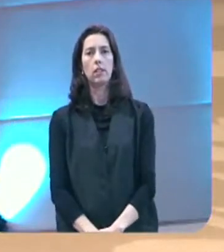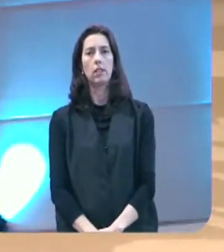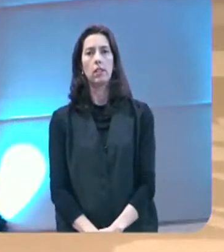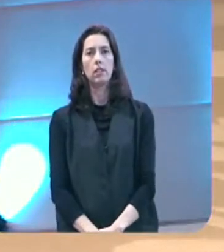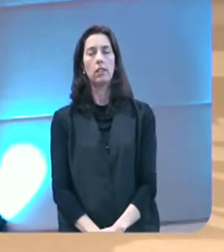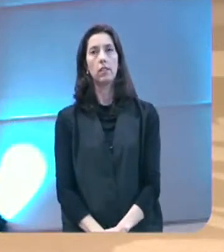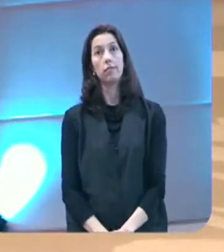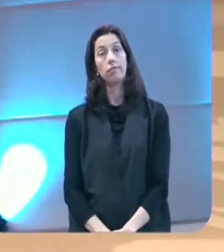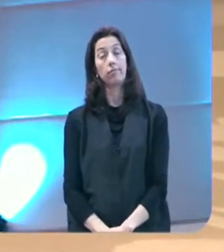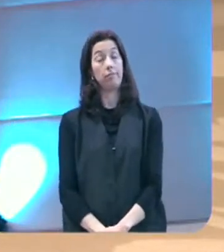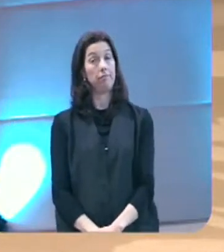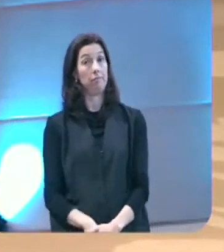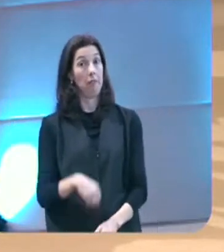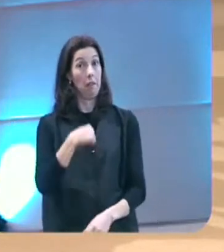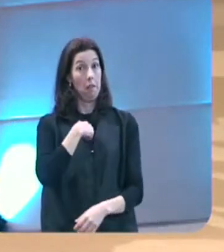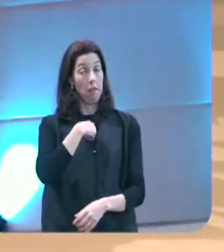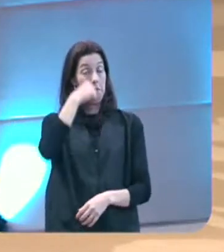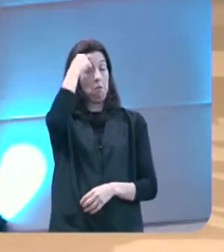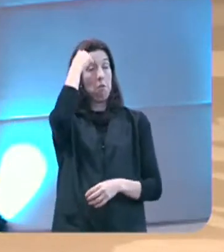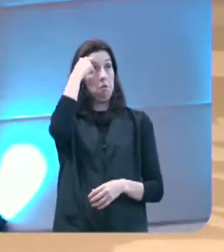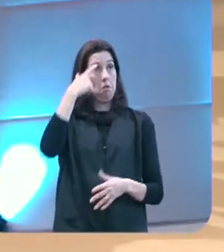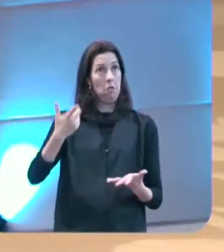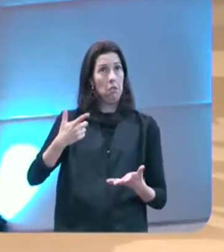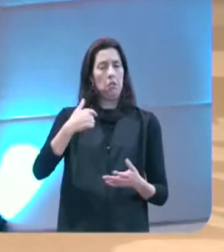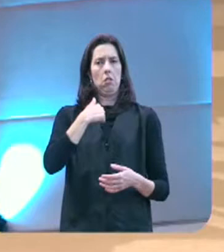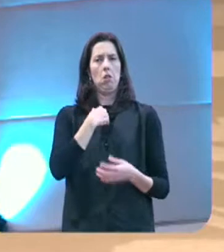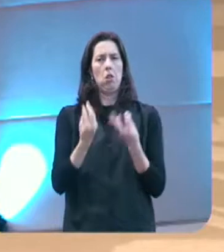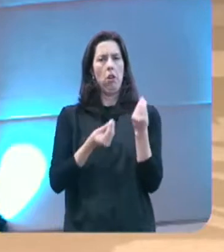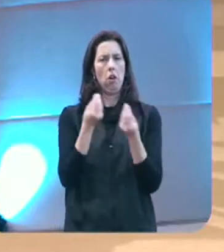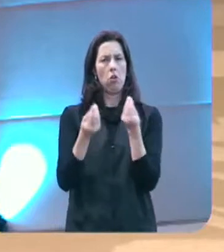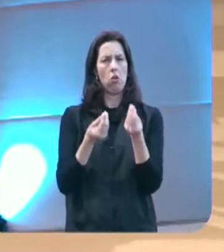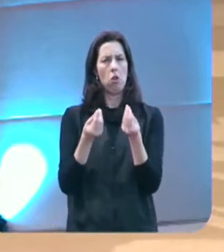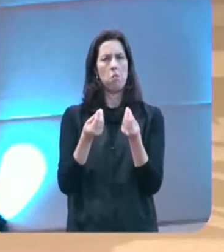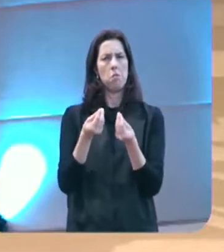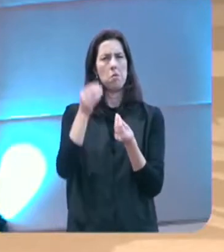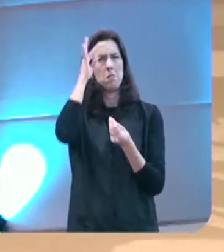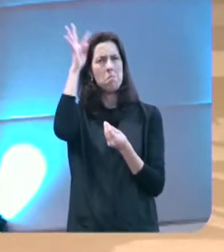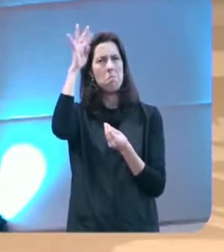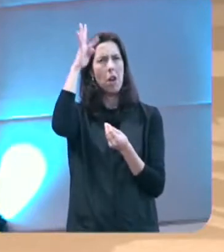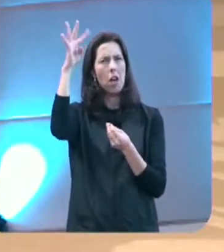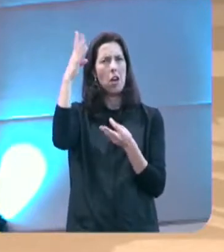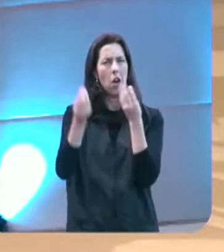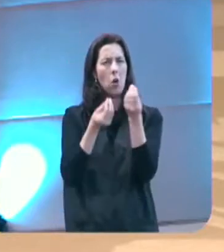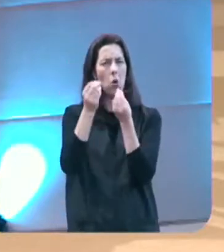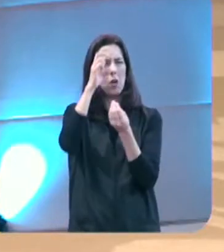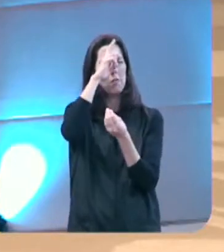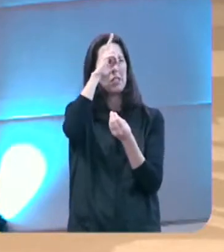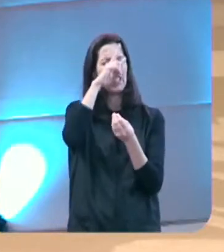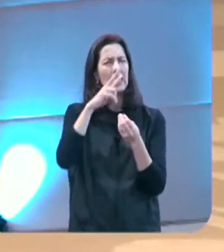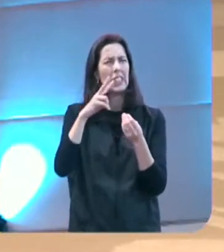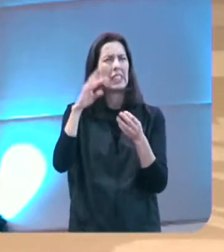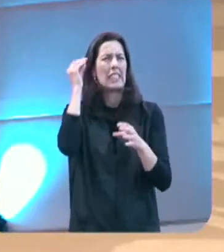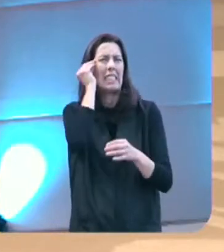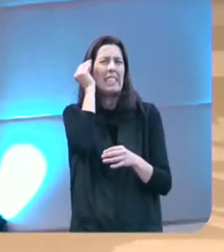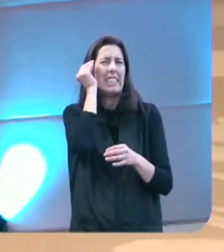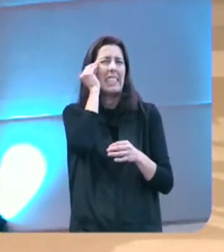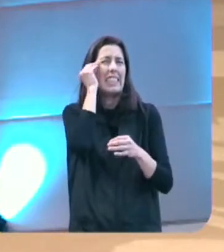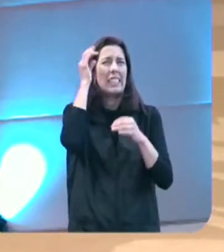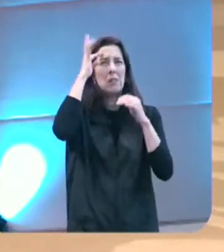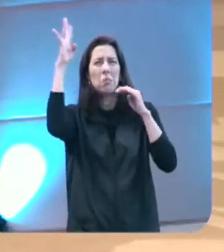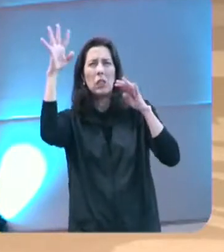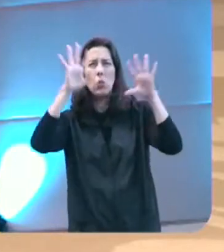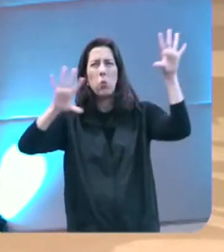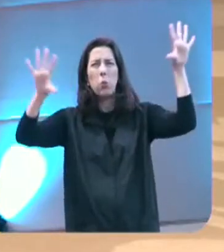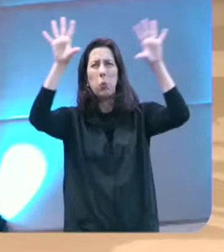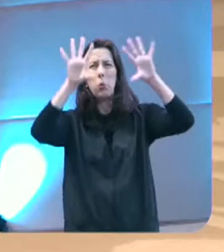Esta imagem é terrível. Se nós estivermos a imaginar um bocadinho da história, se tentarmos visualizar o que